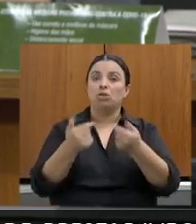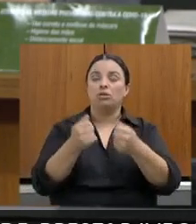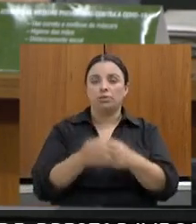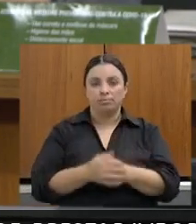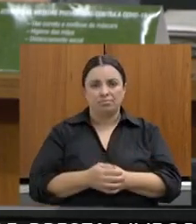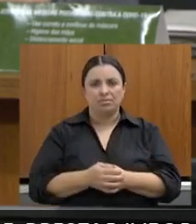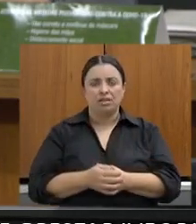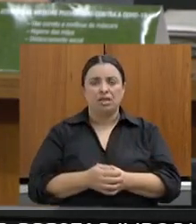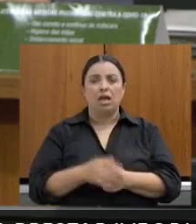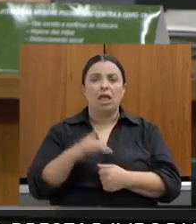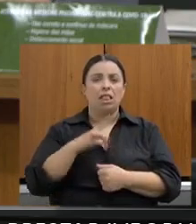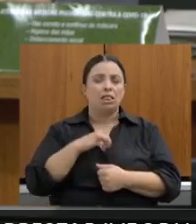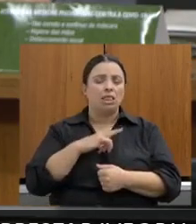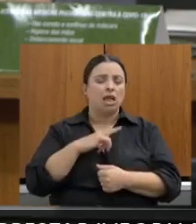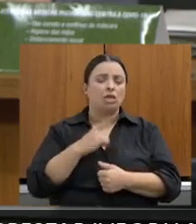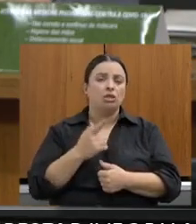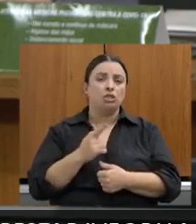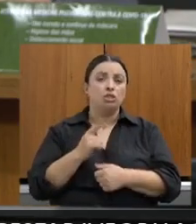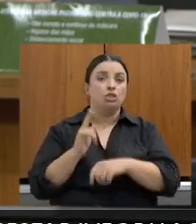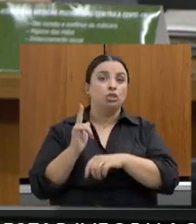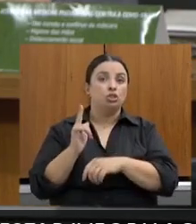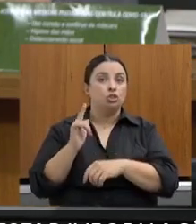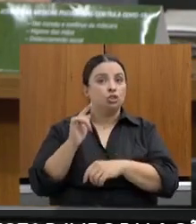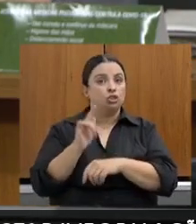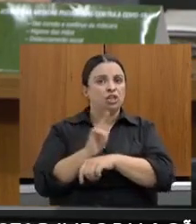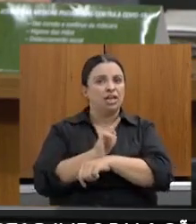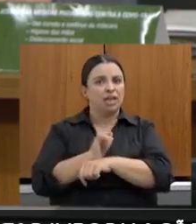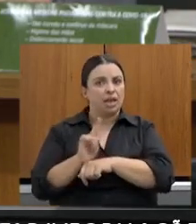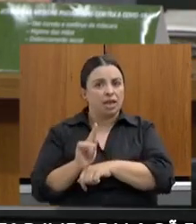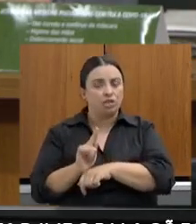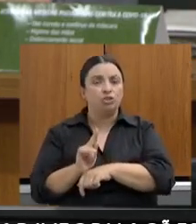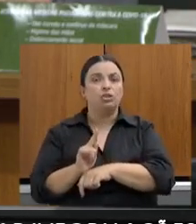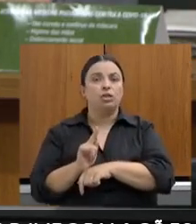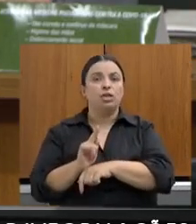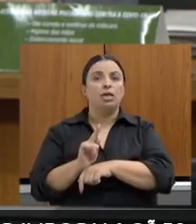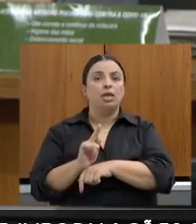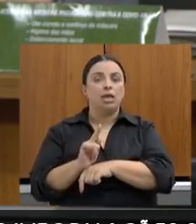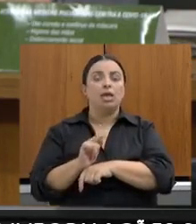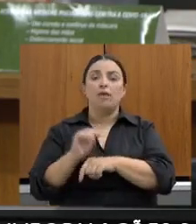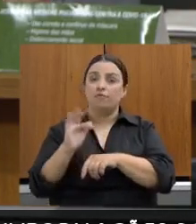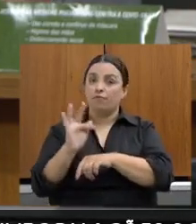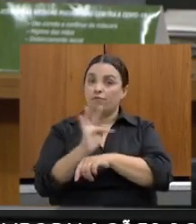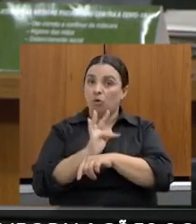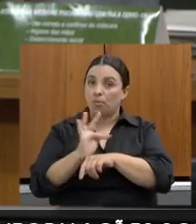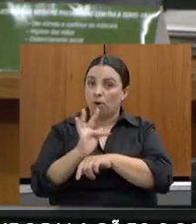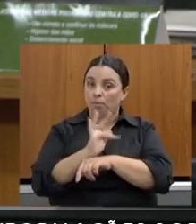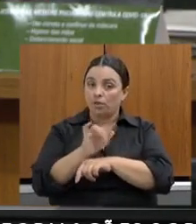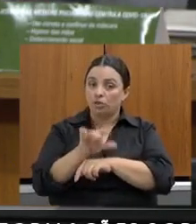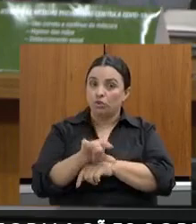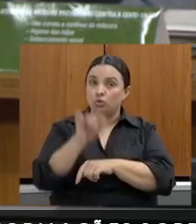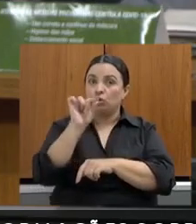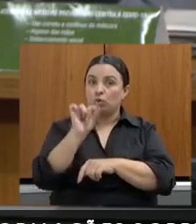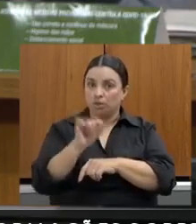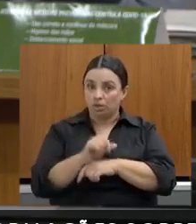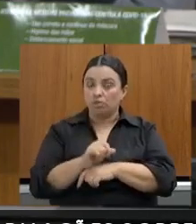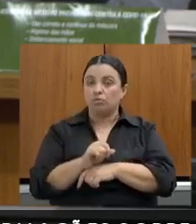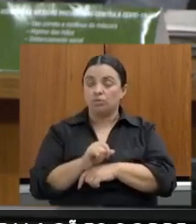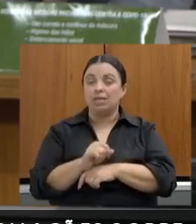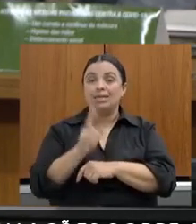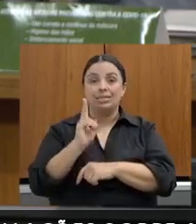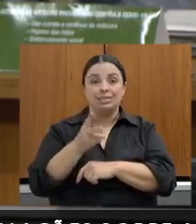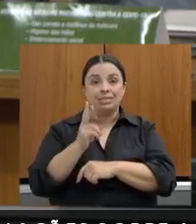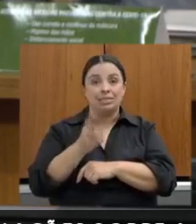iniciativas gerentes que são formalmente designados nos todas as